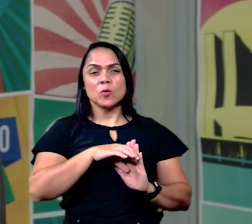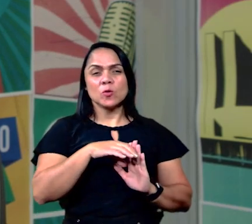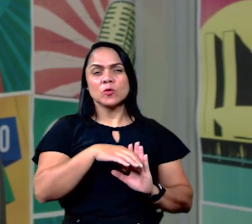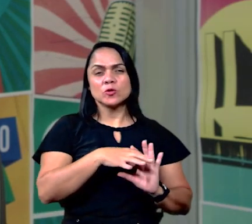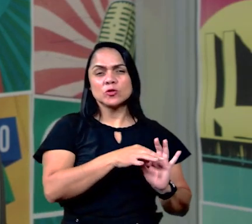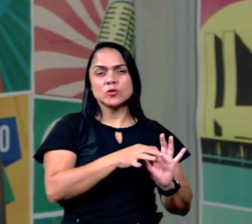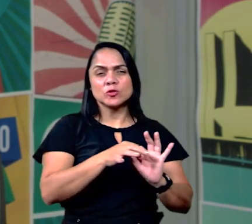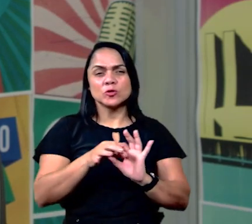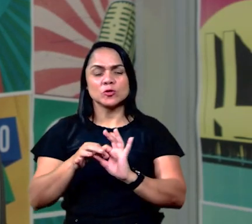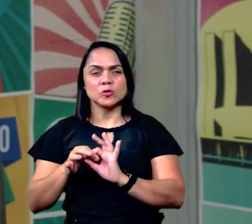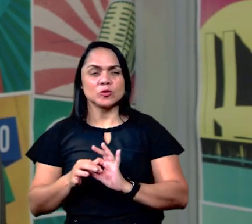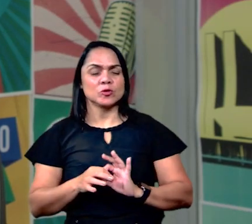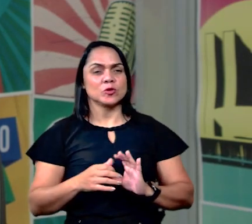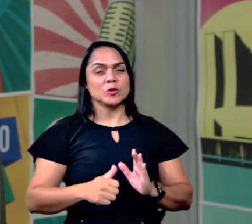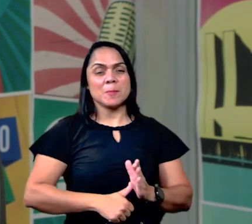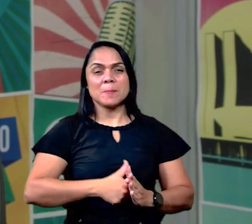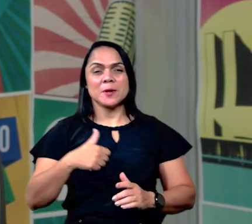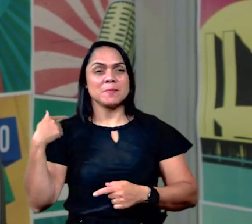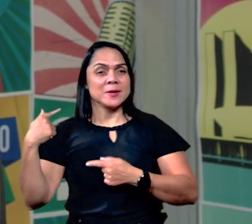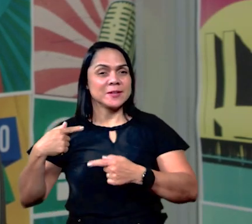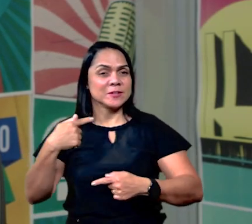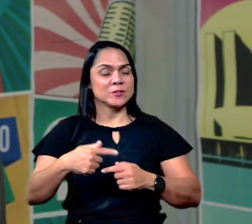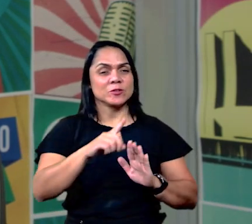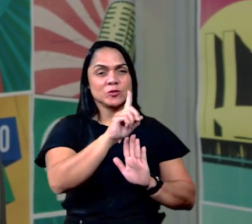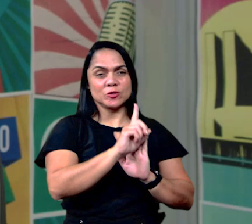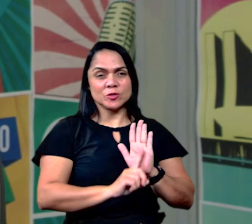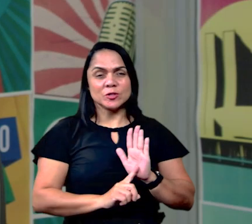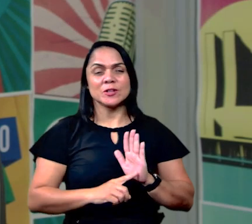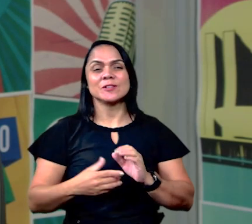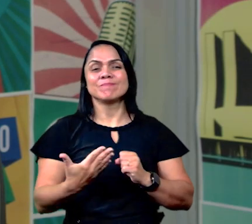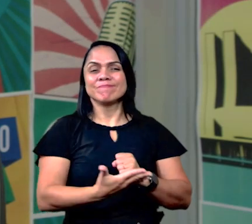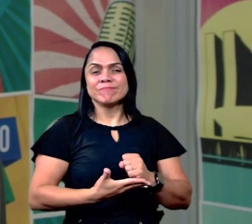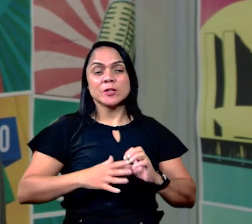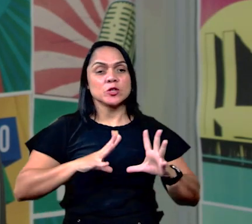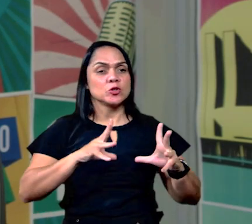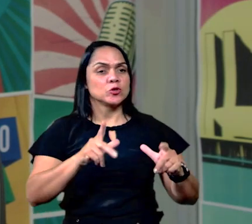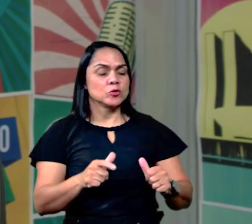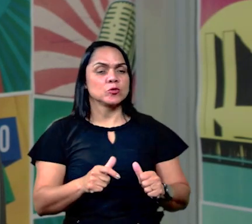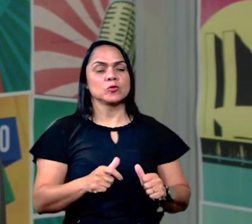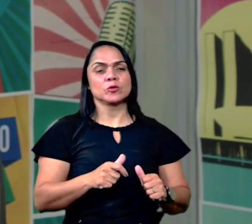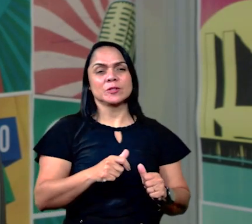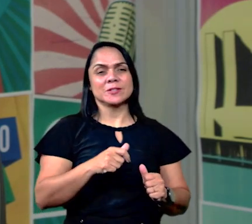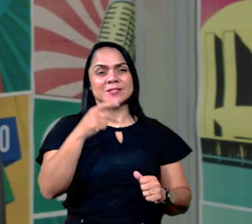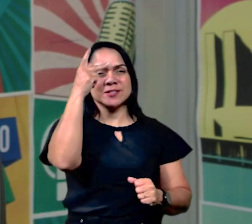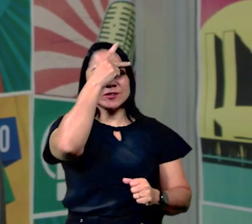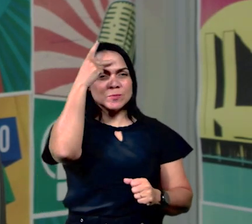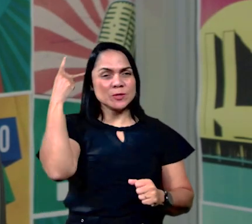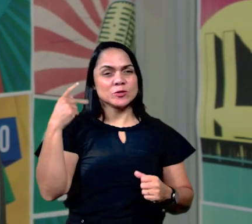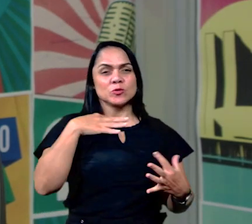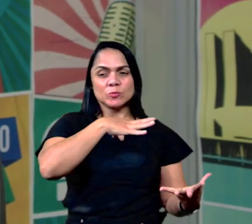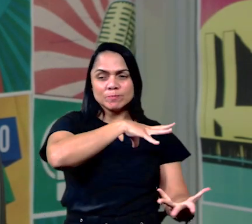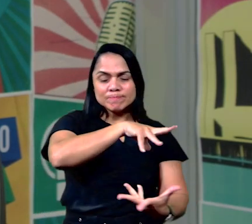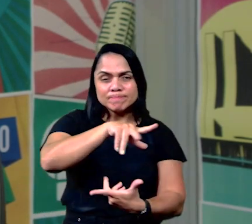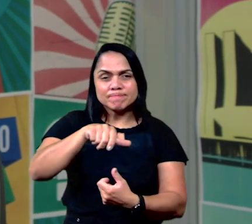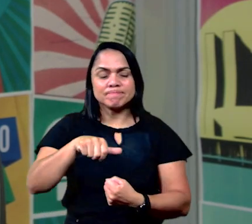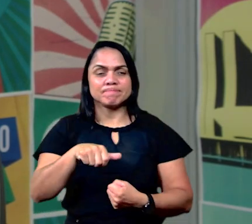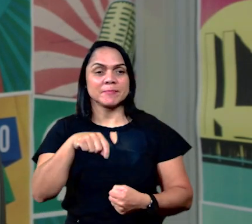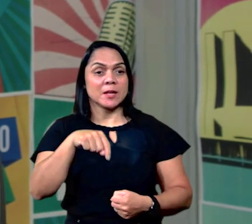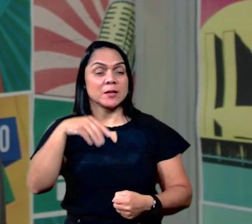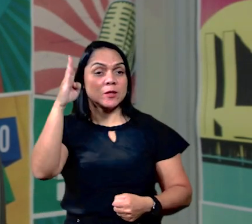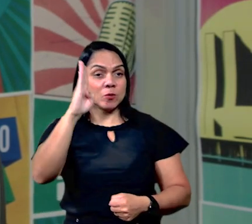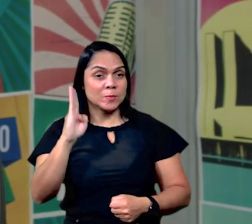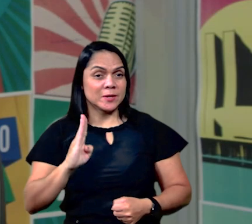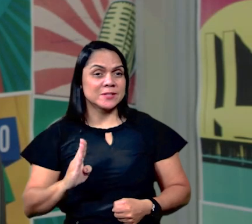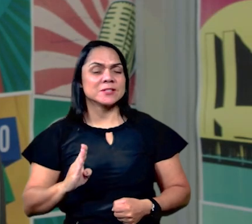primeira geração dos direitos fundamentais de todas as pessoas que habitam esse planeta, né? No caso do Brasil, ela